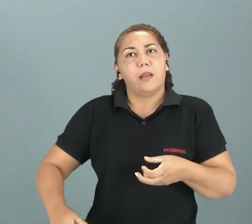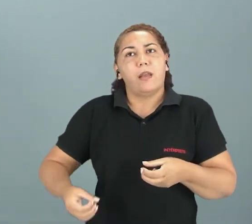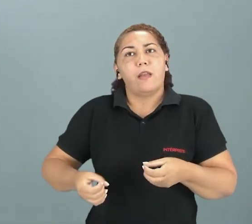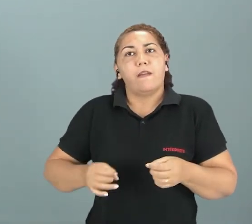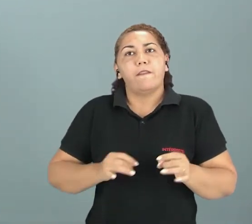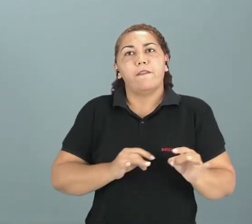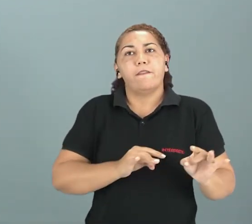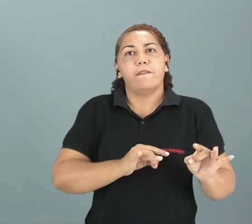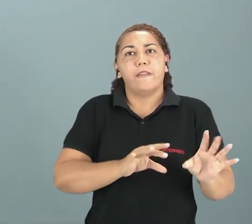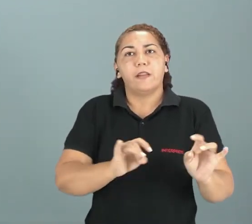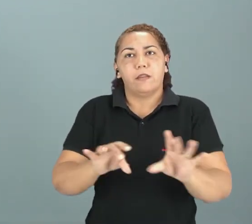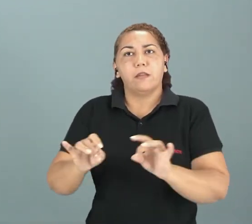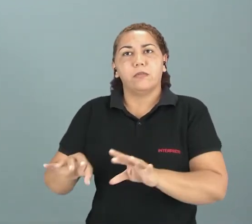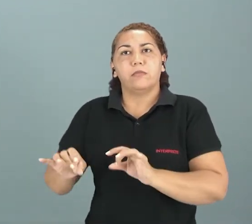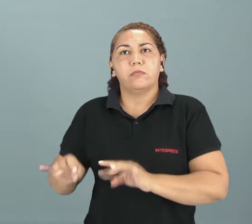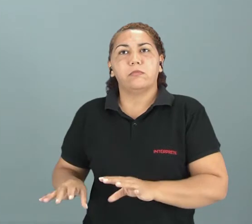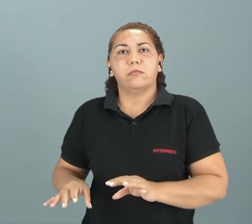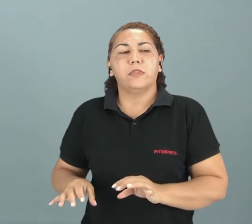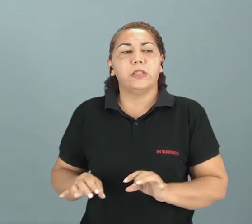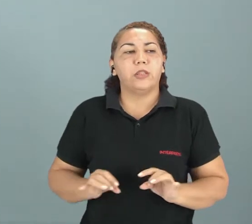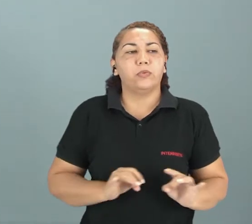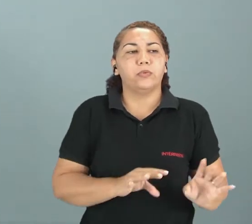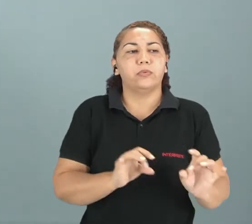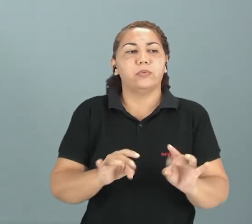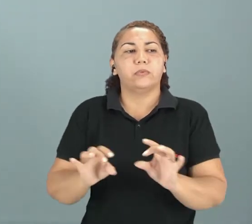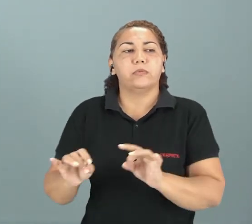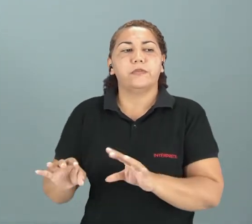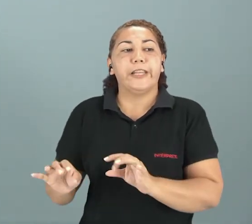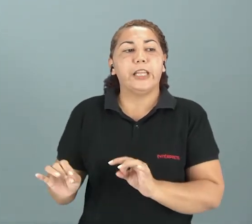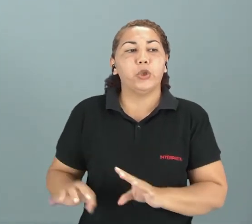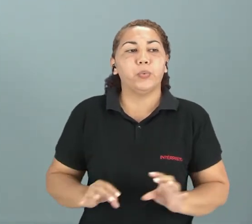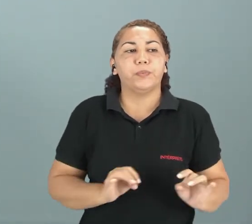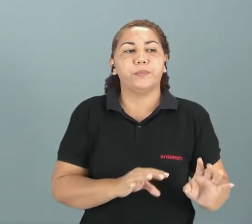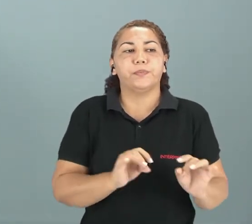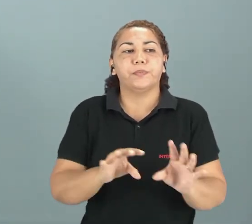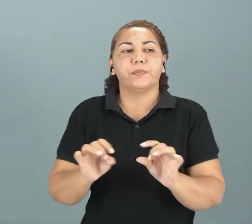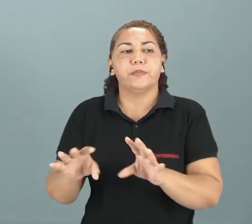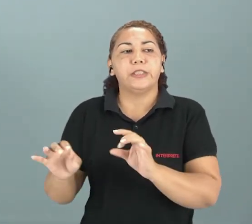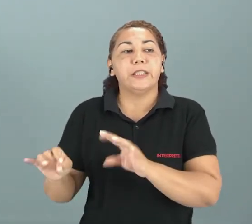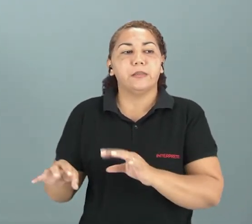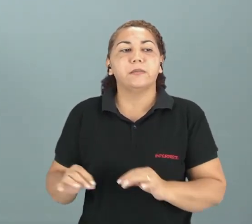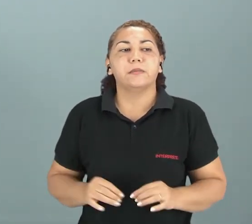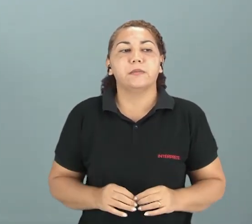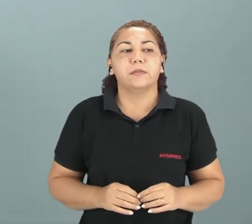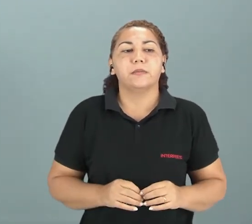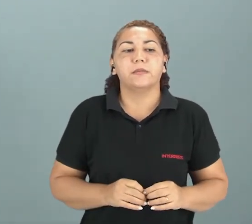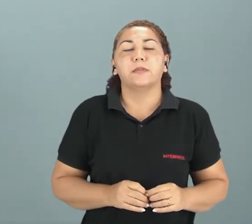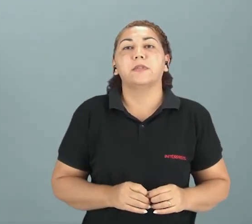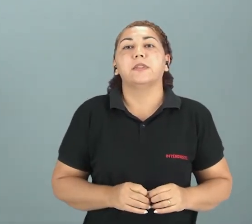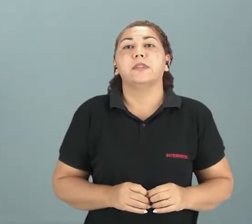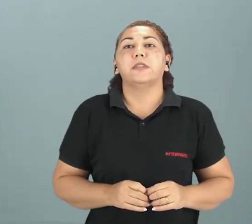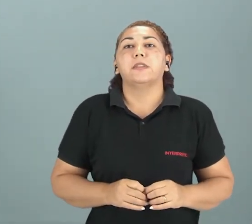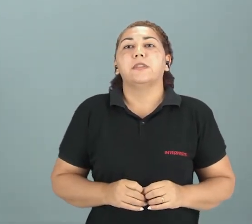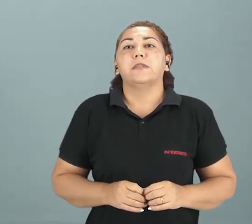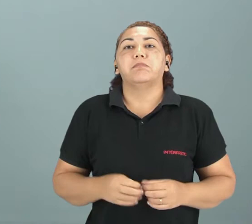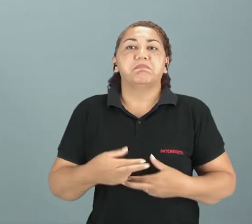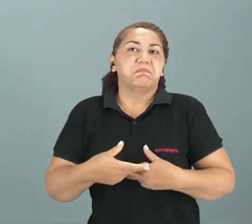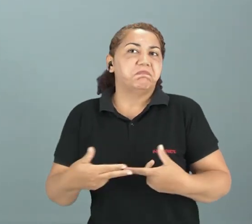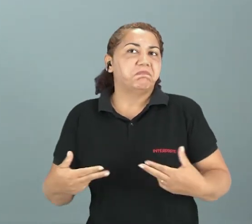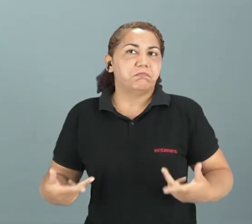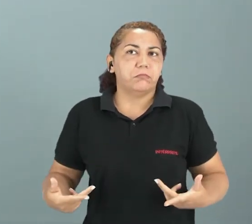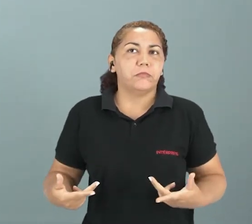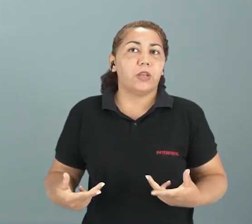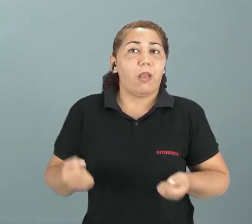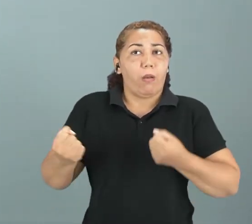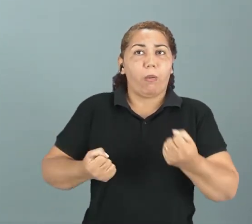atual, dependendo da forma que a gente analisar as situações que a gente passa no decorrer do nosso dia a dia, né? Eu, pelo menos, quando me movimento no carro, ao